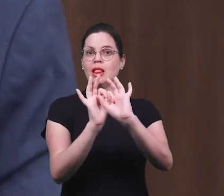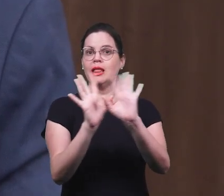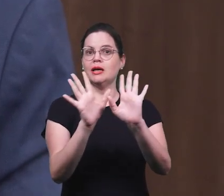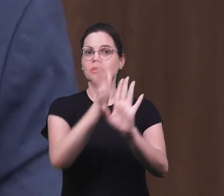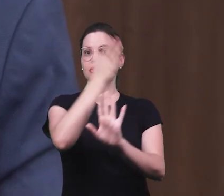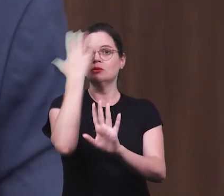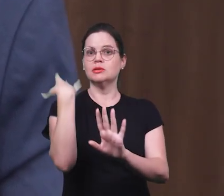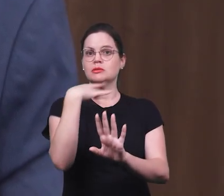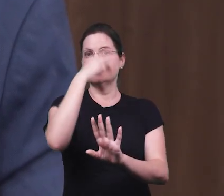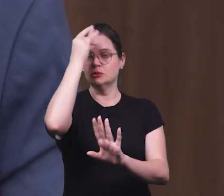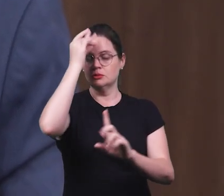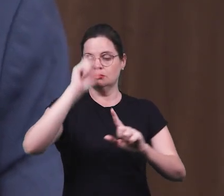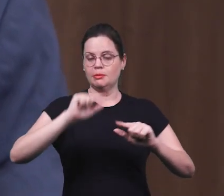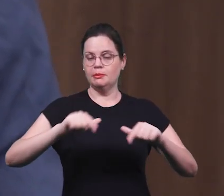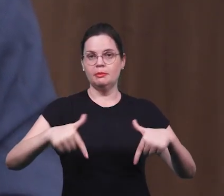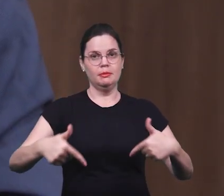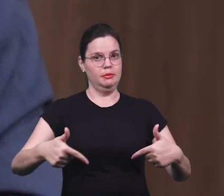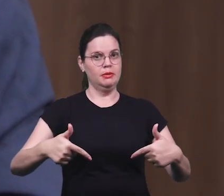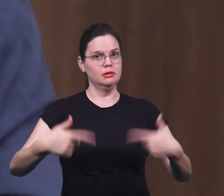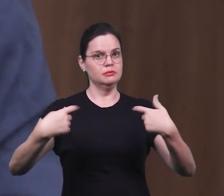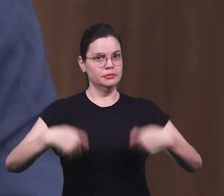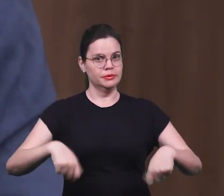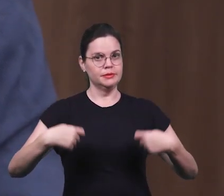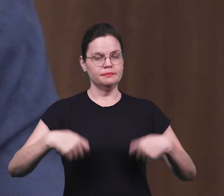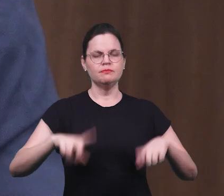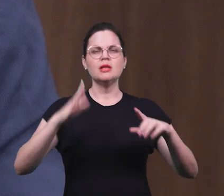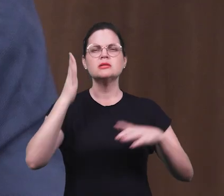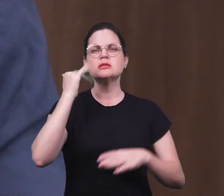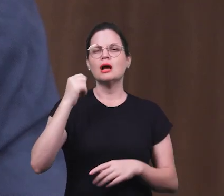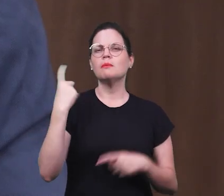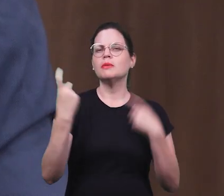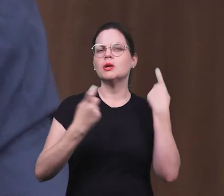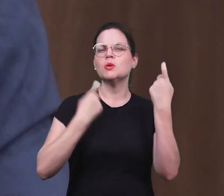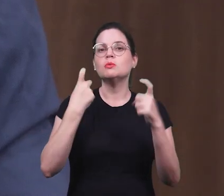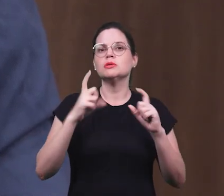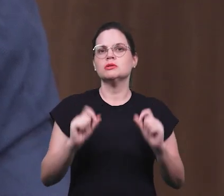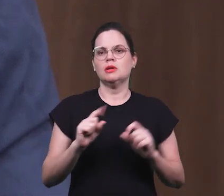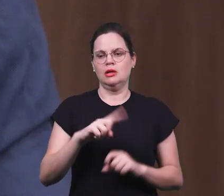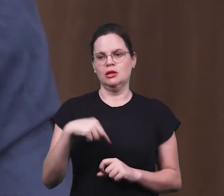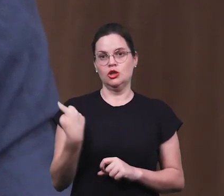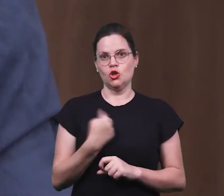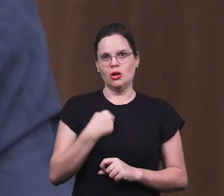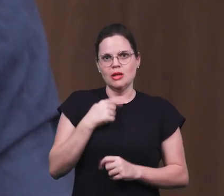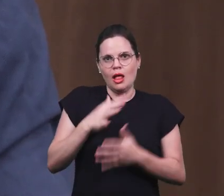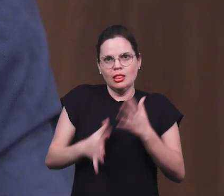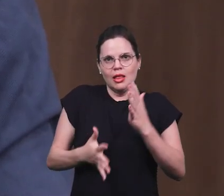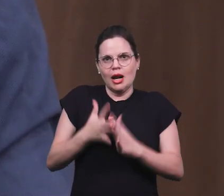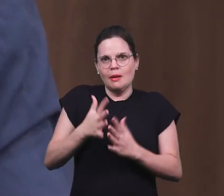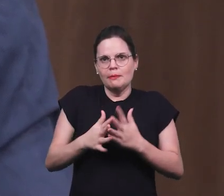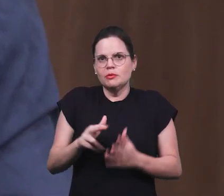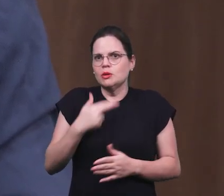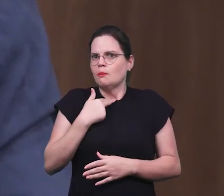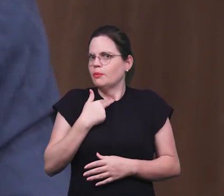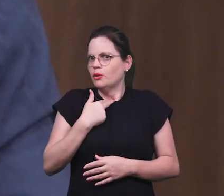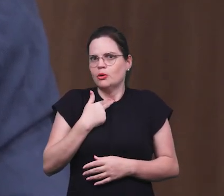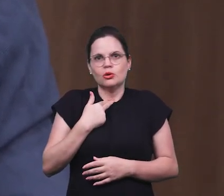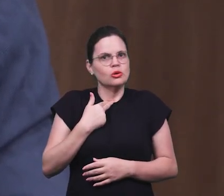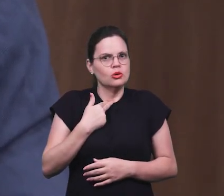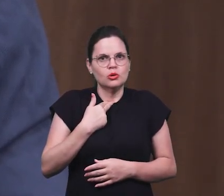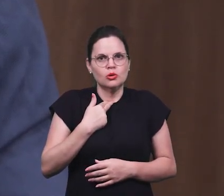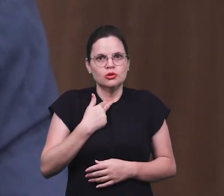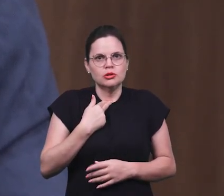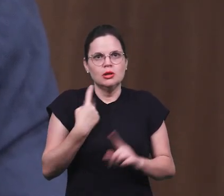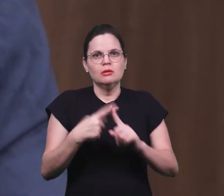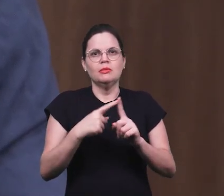operar. Sabe qual é a nossa preocupação? Nós não podemos atrapalhar o Espírito Santo. Deixa o Espírito Santo operar e você... Às vezes a